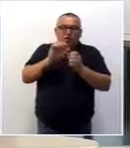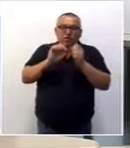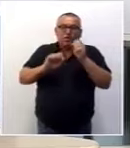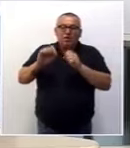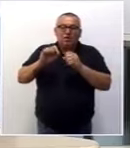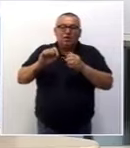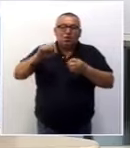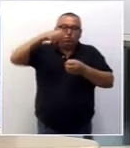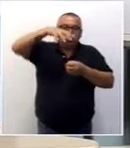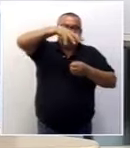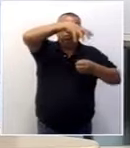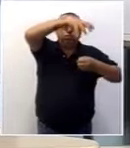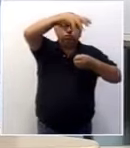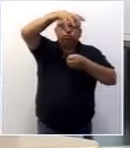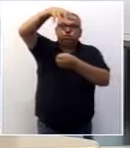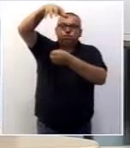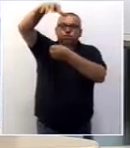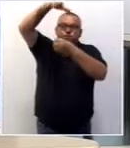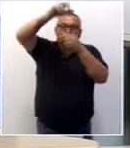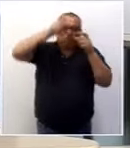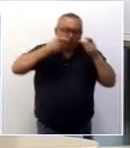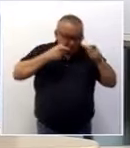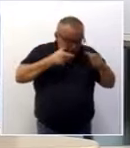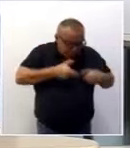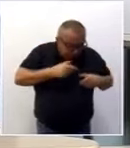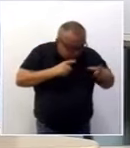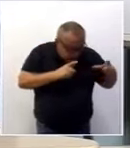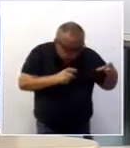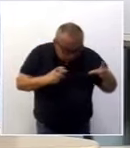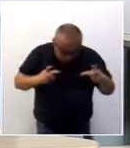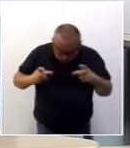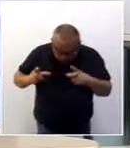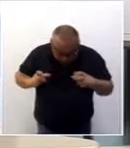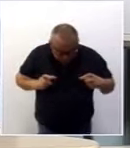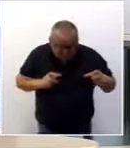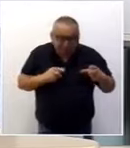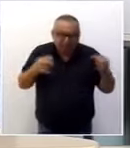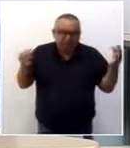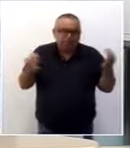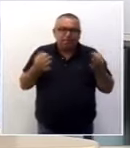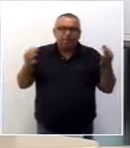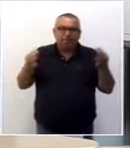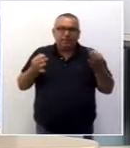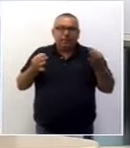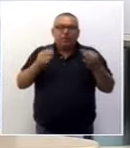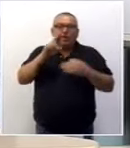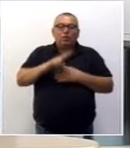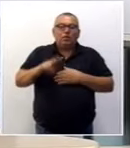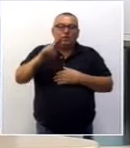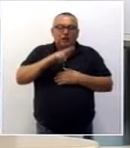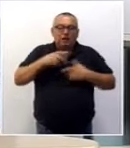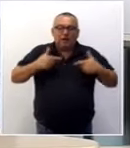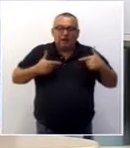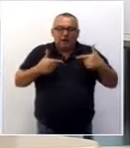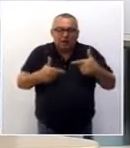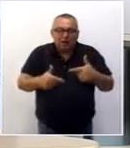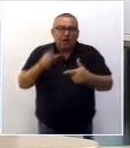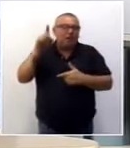de ar quente, né, para ter informação do território inimigo também. Essa técnica foi usada na Guerra Civil lá dos Estados Unidos,